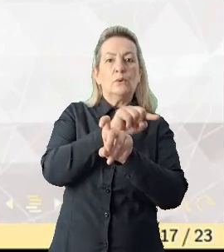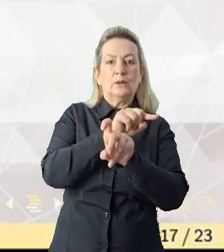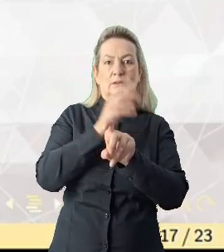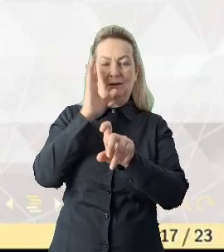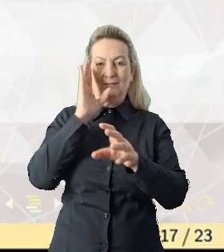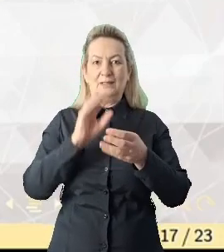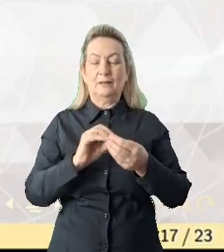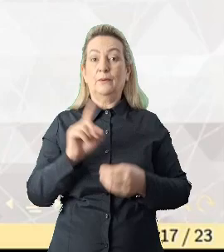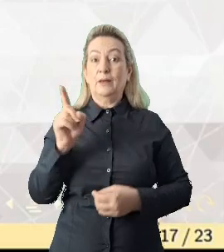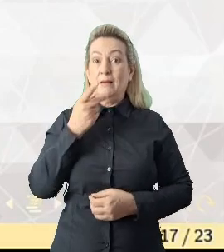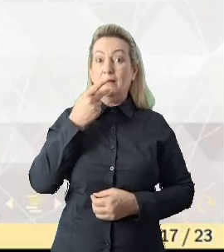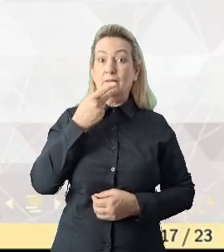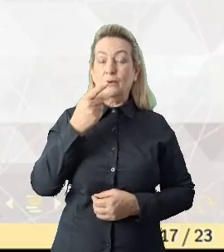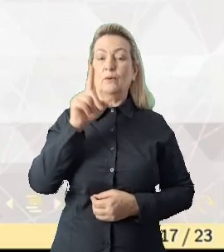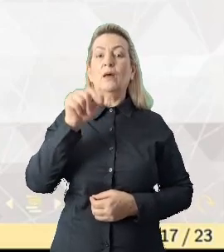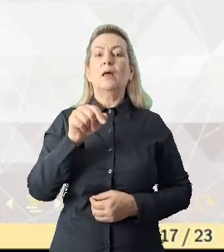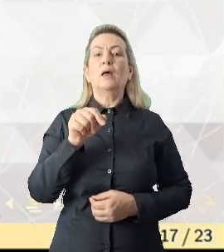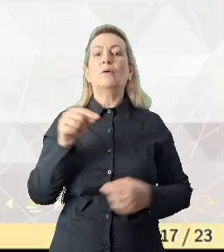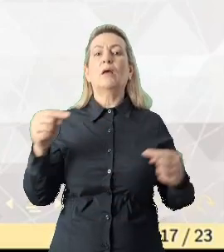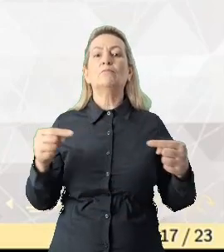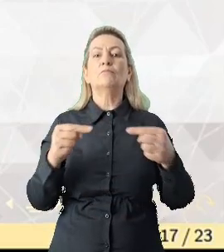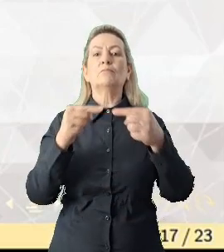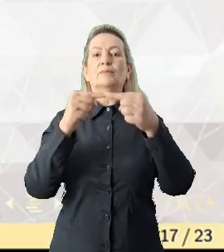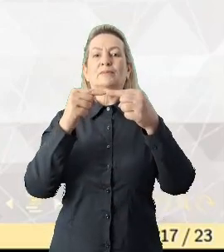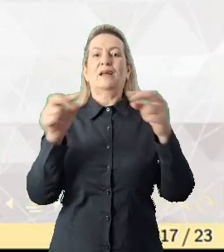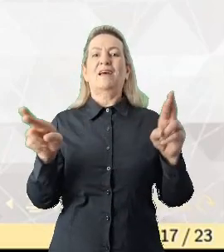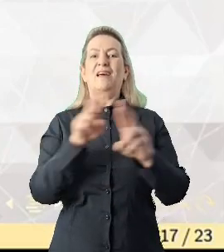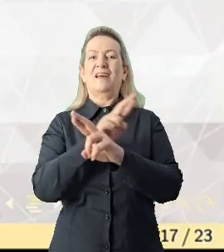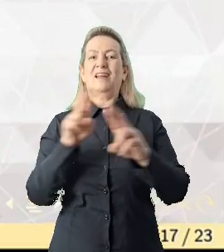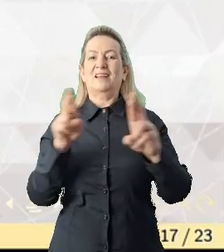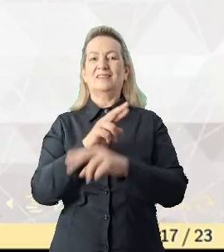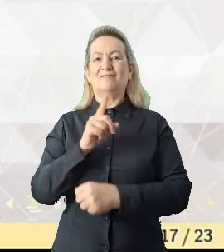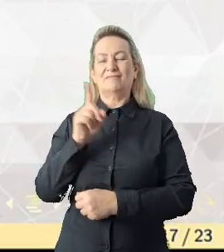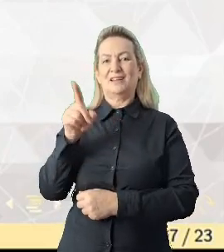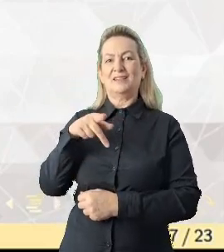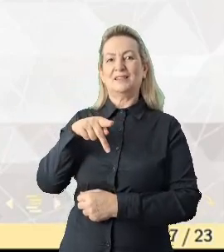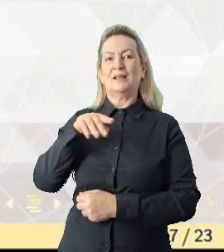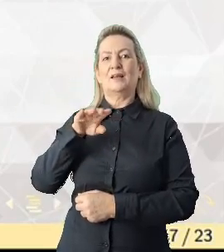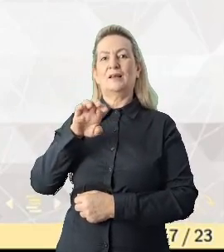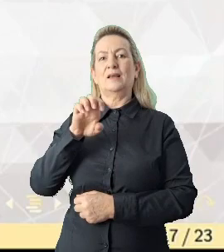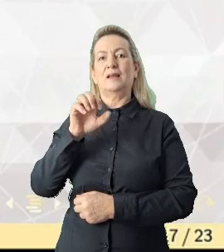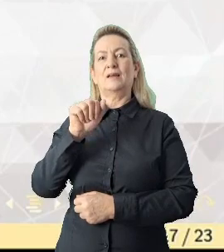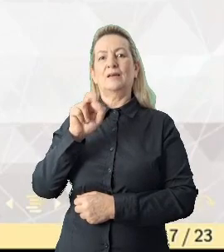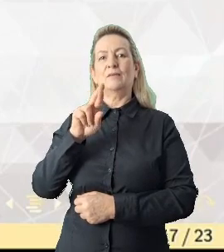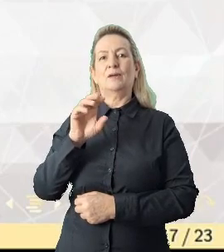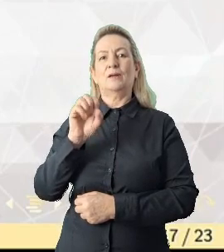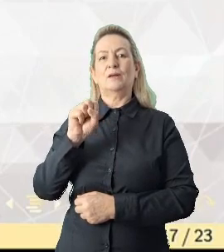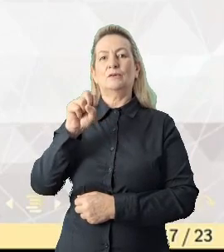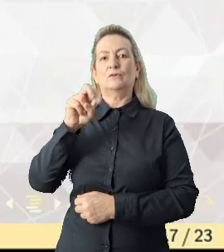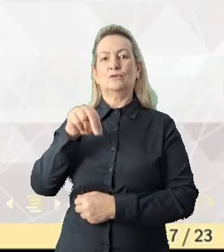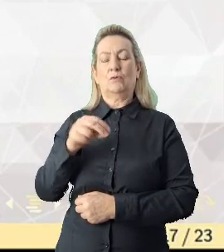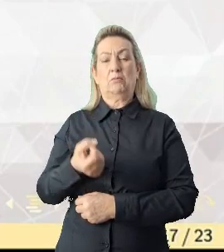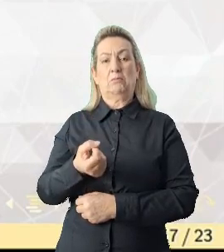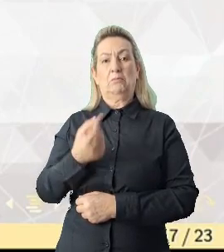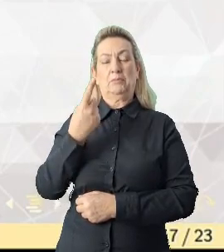cada lado ali em relação a esse valor central da mediana. Isso que o professor comentou, ele deu início à relação empírica de Pearson,